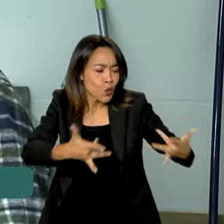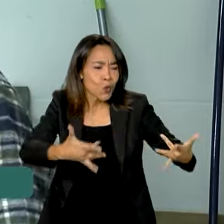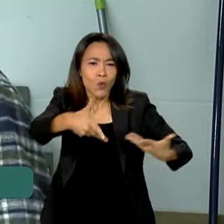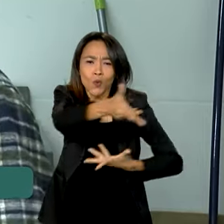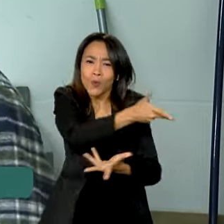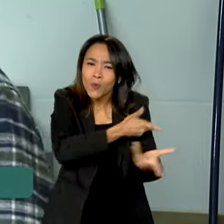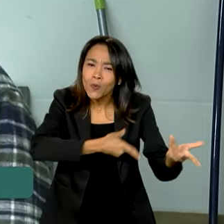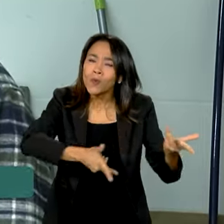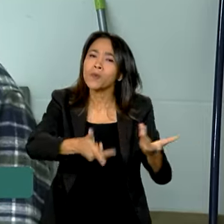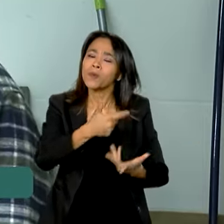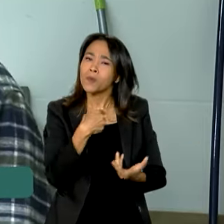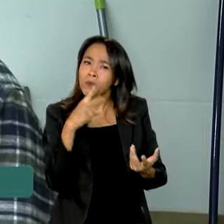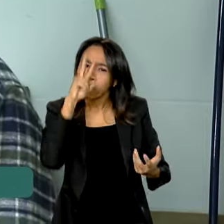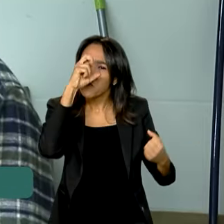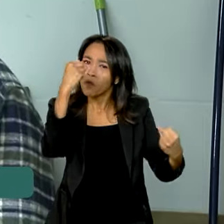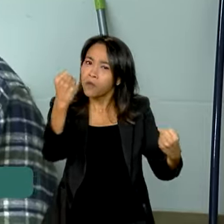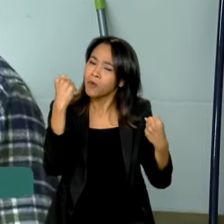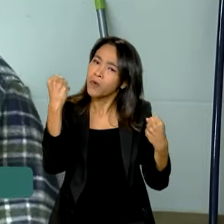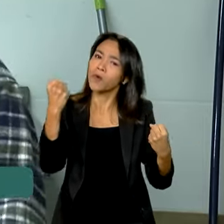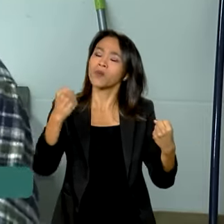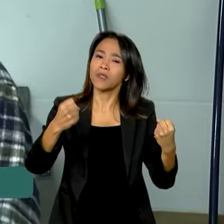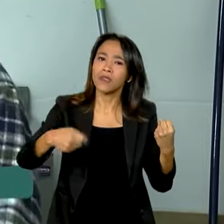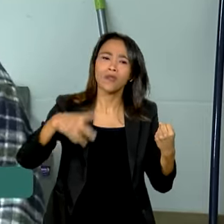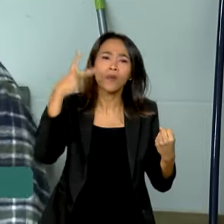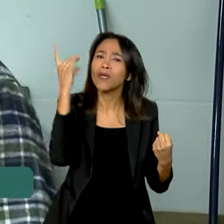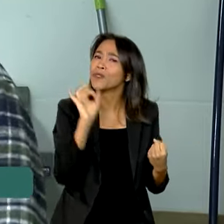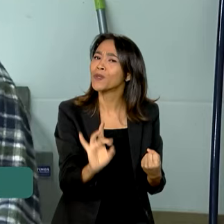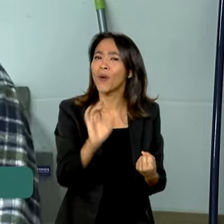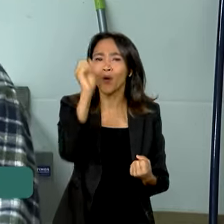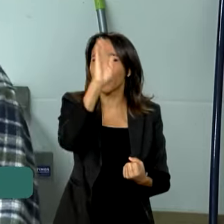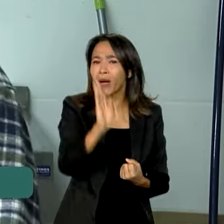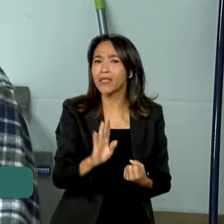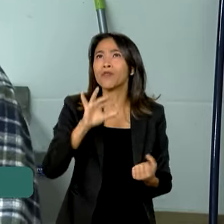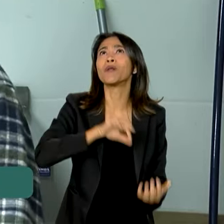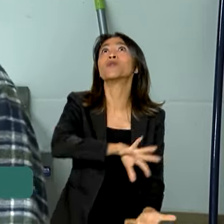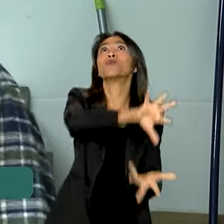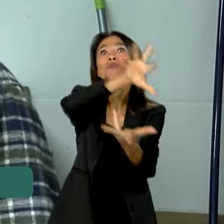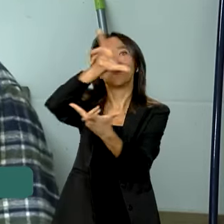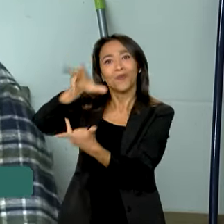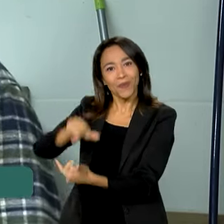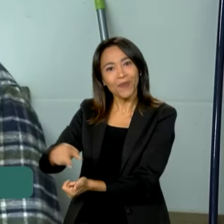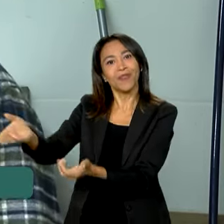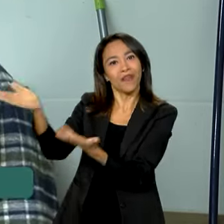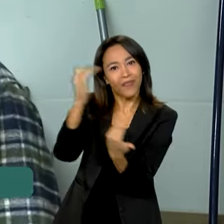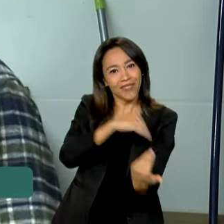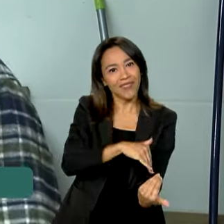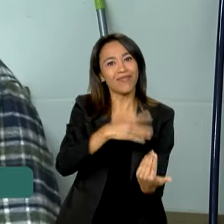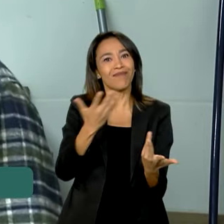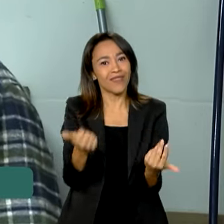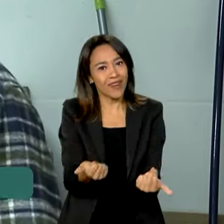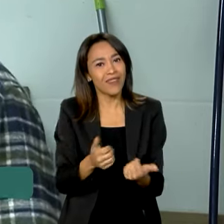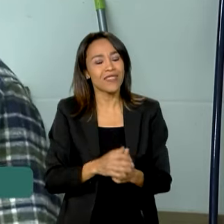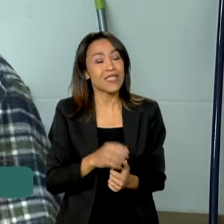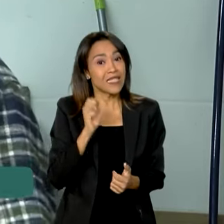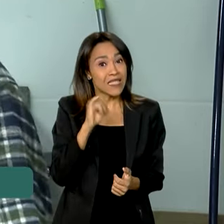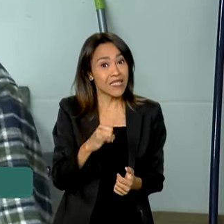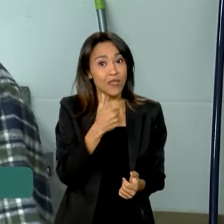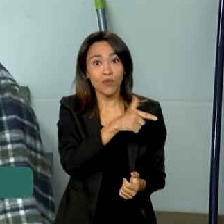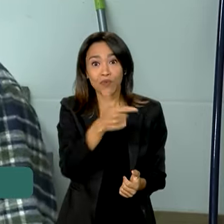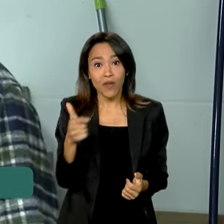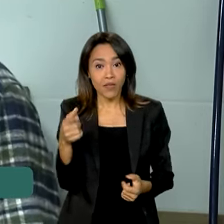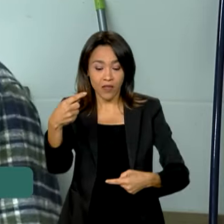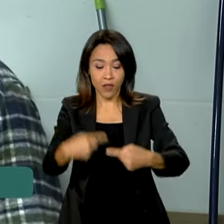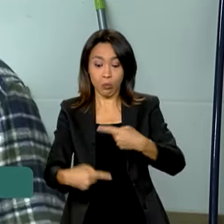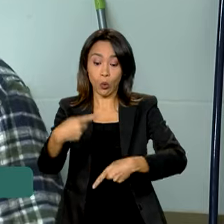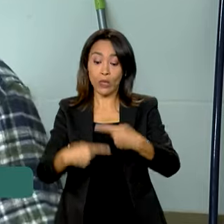essa energia, essa vibração que vem não só do Brasil, mas do mundo todo, né? E sem dúvidas nenhuma, se não fosse as